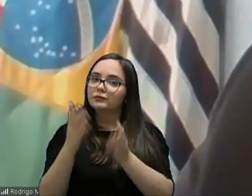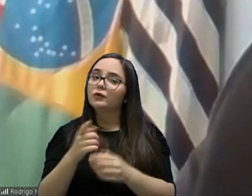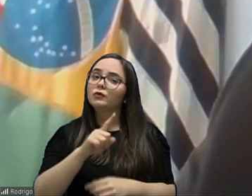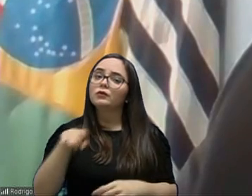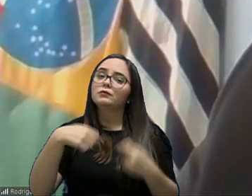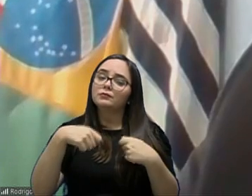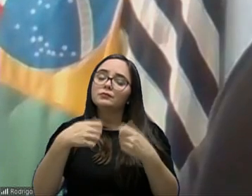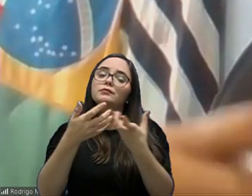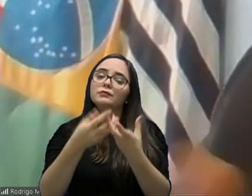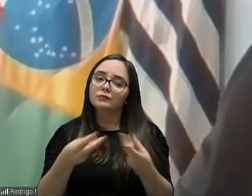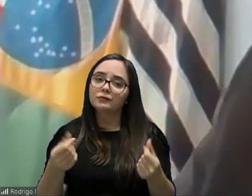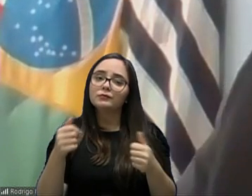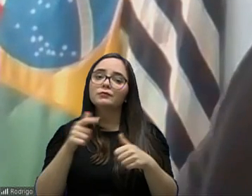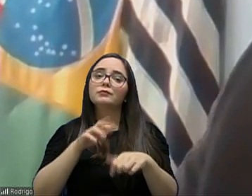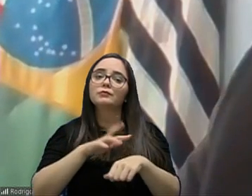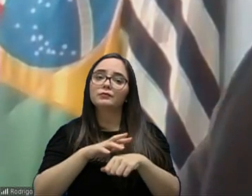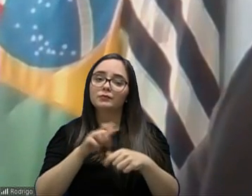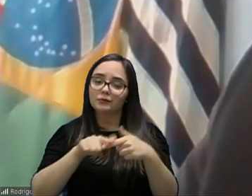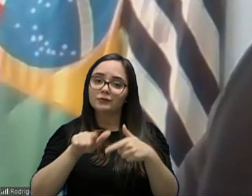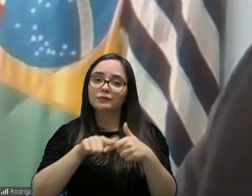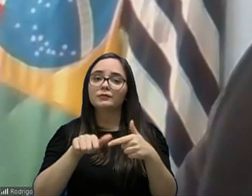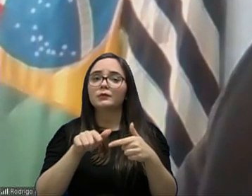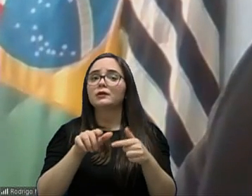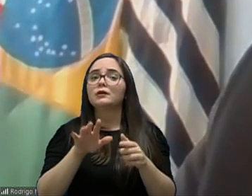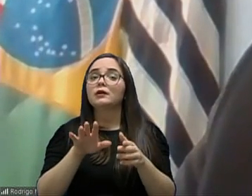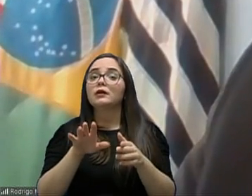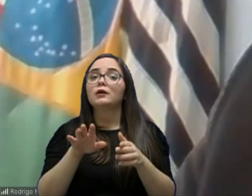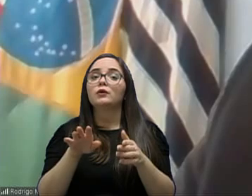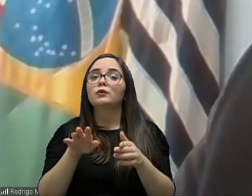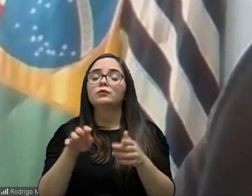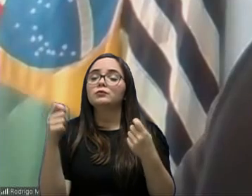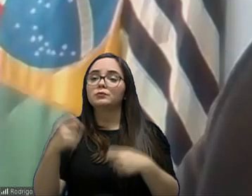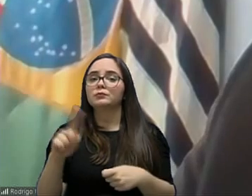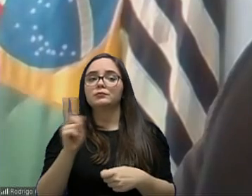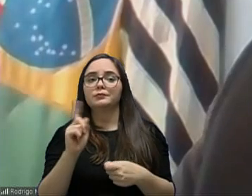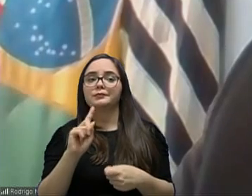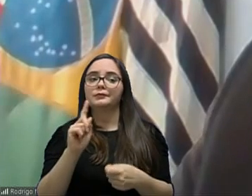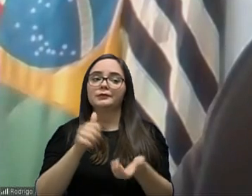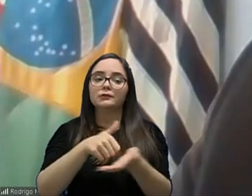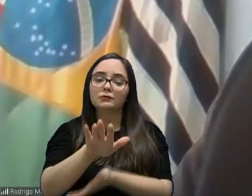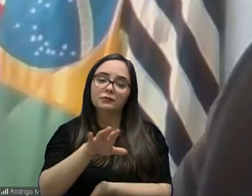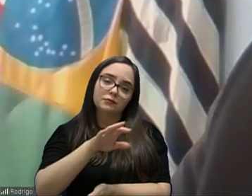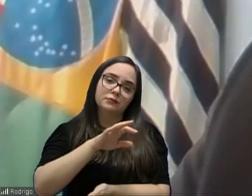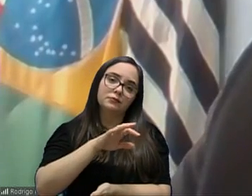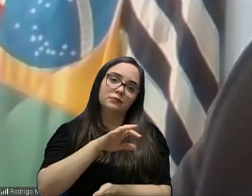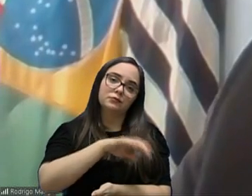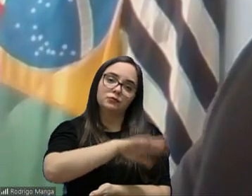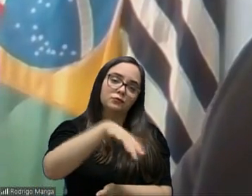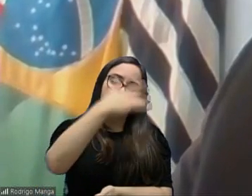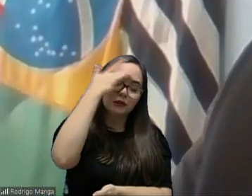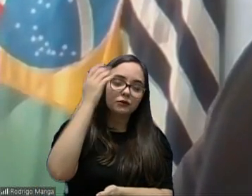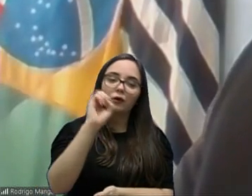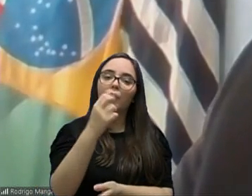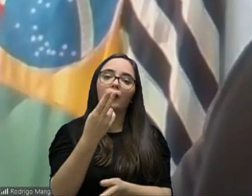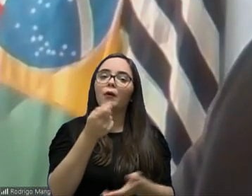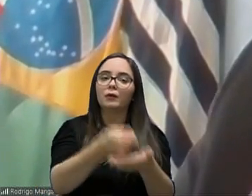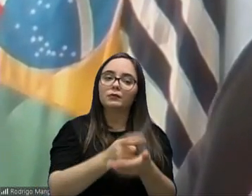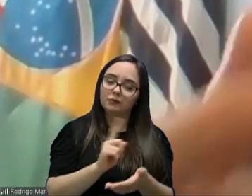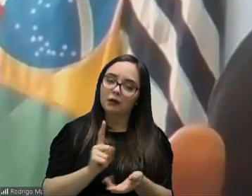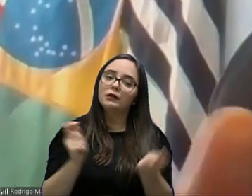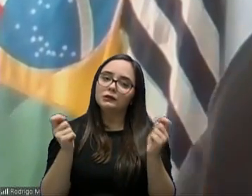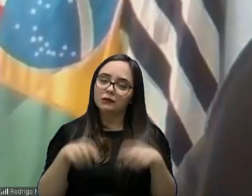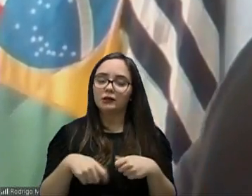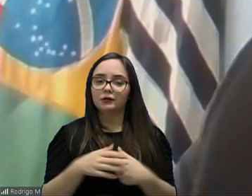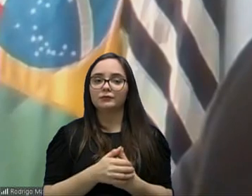essa questão da FUNPERV sem ter que onerar os funcionários. Então, Martinez, eu estou de acordo com a sua manifestação, com a manifestação do Marinho Maia, e